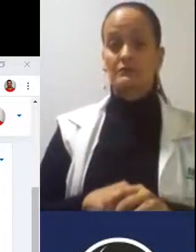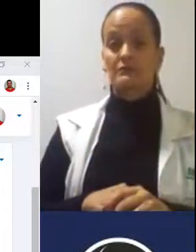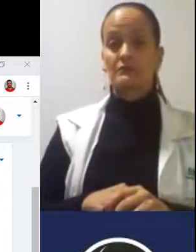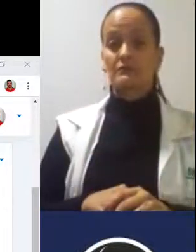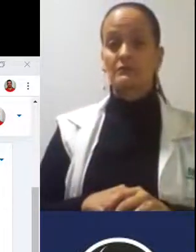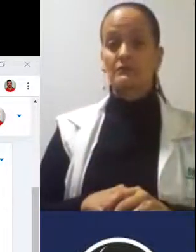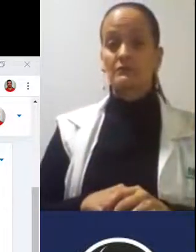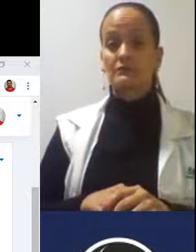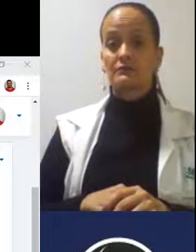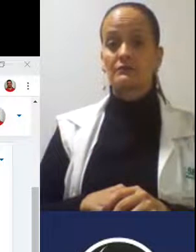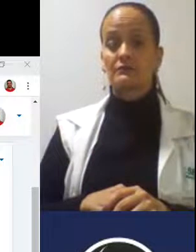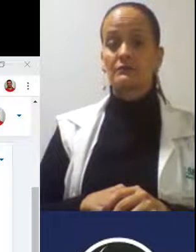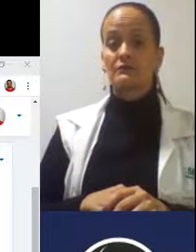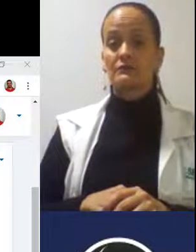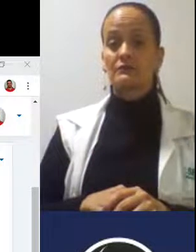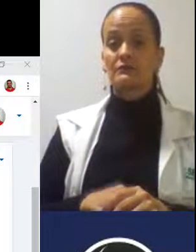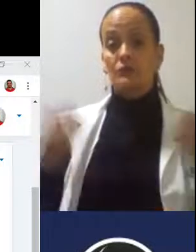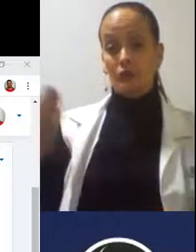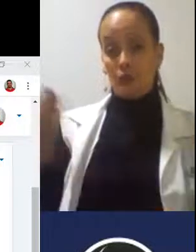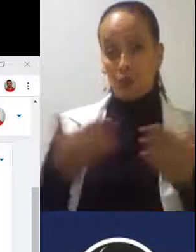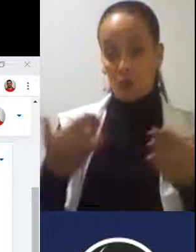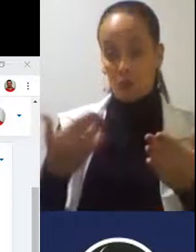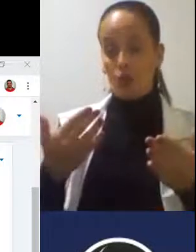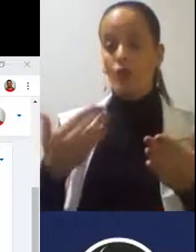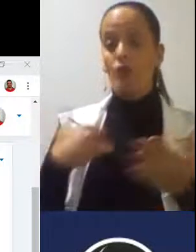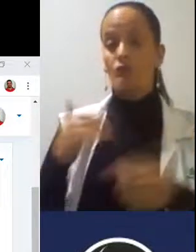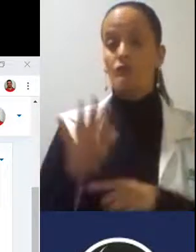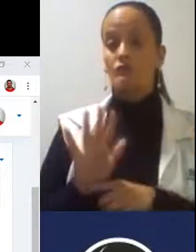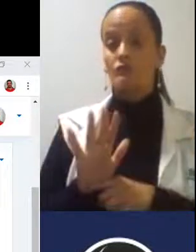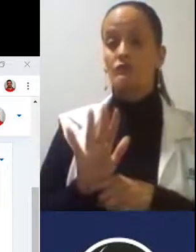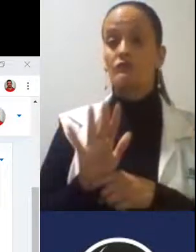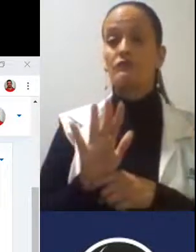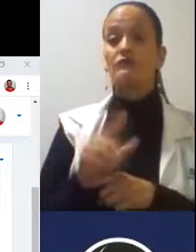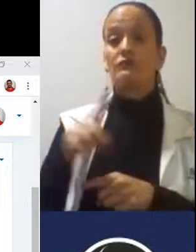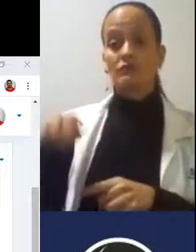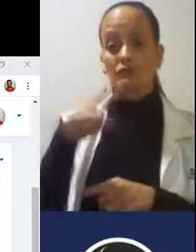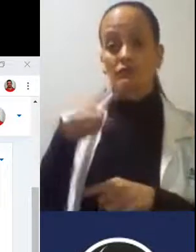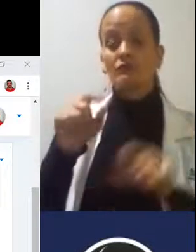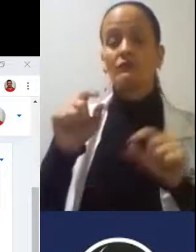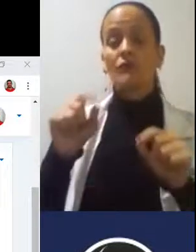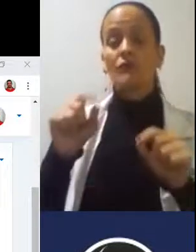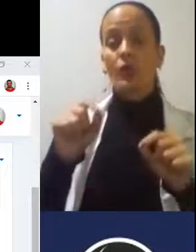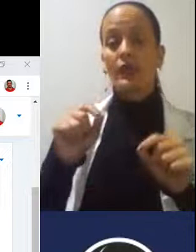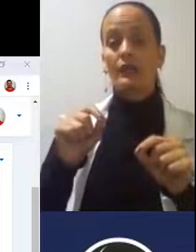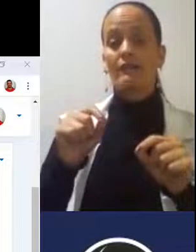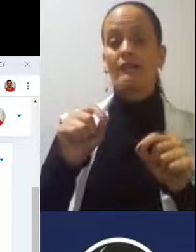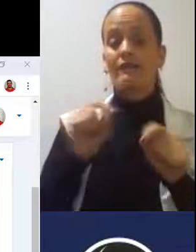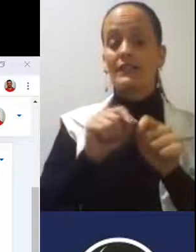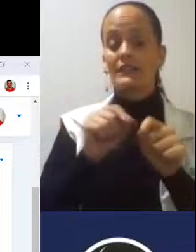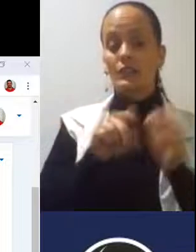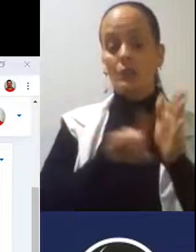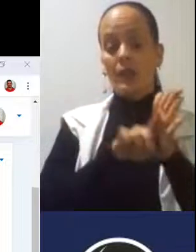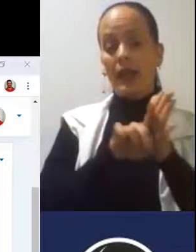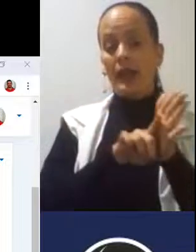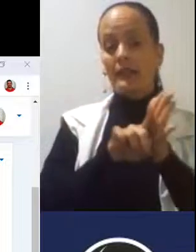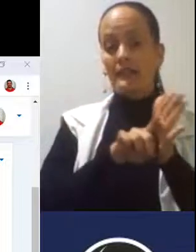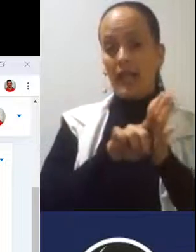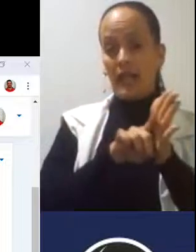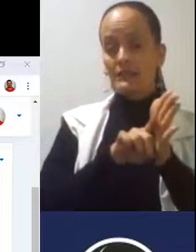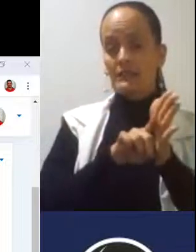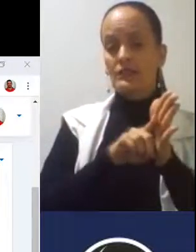gente ficou de começar hoje foi a parte de análise de circuitos, certo? Então, quando a gente fala de análise de circuitos,